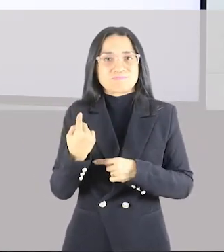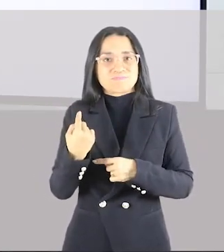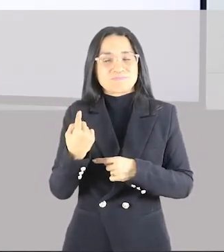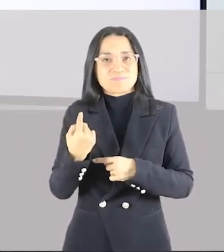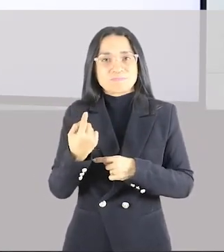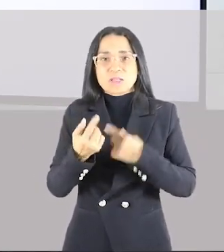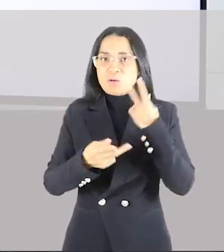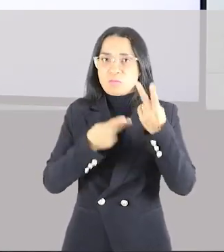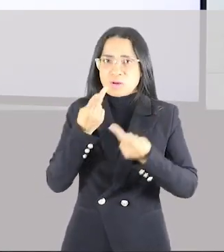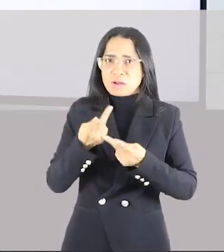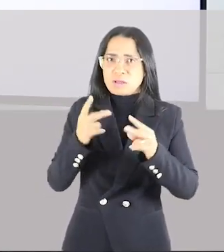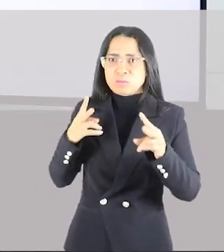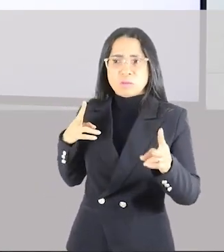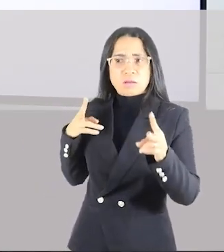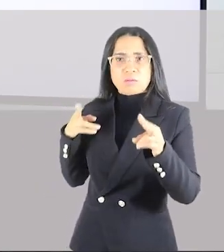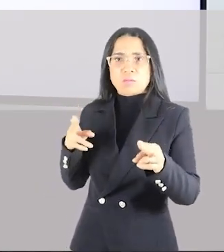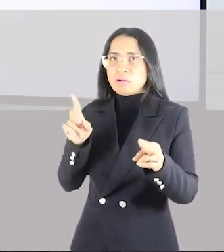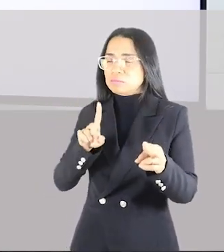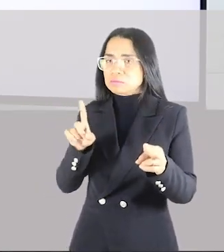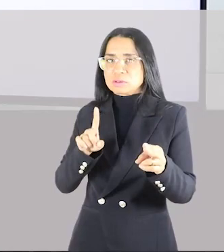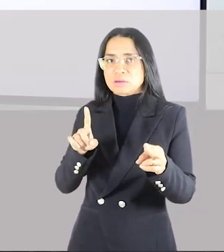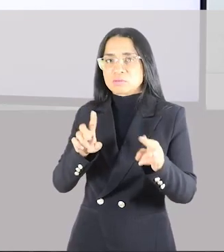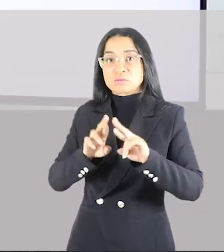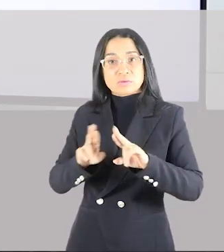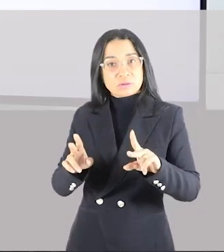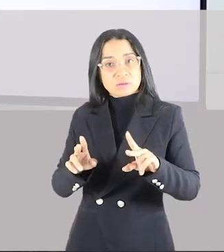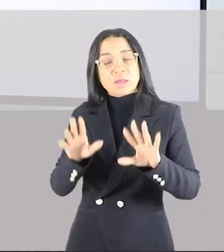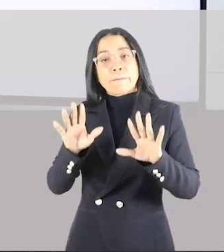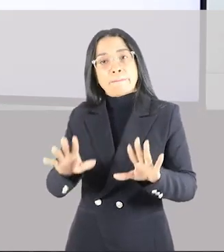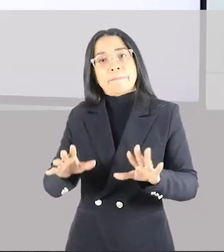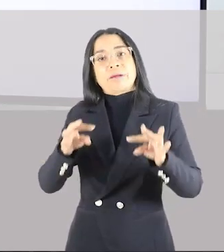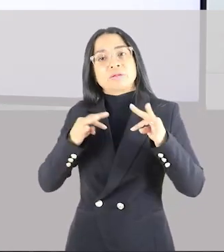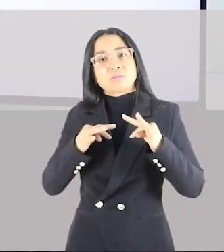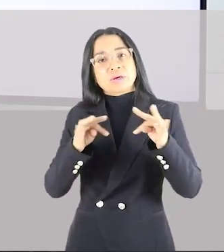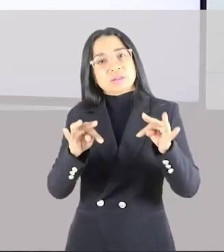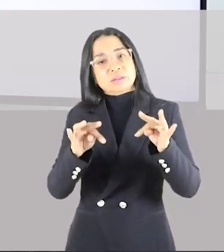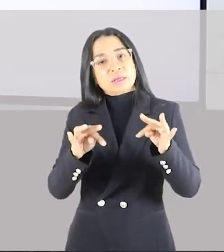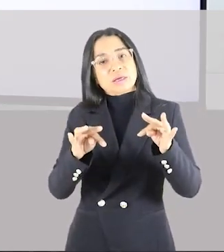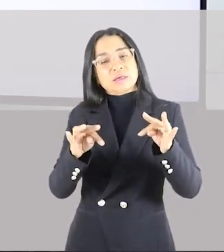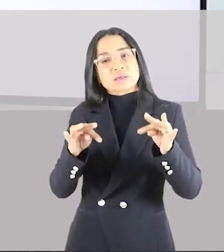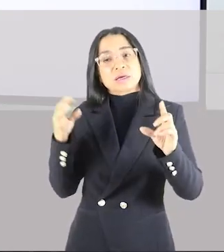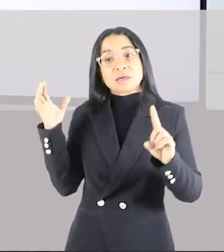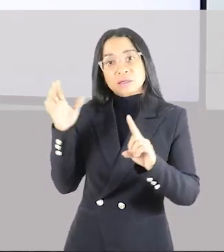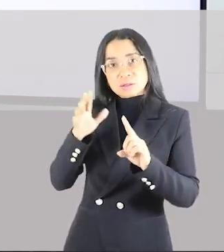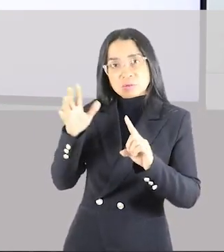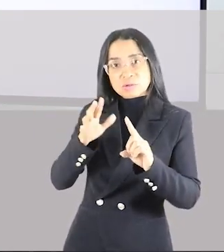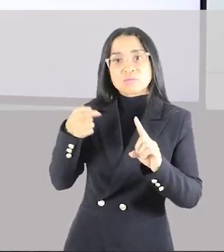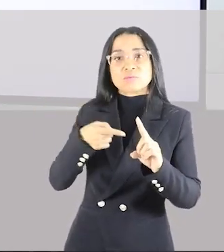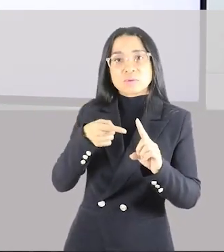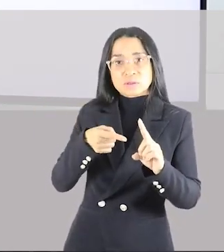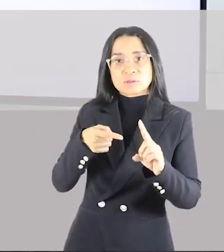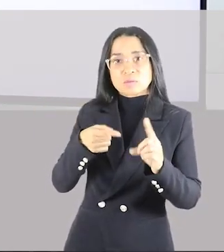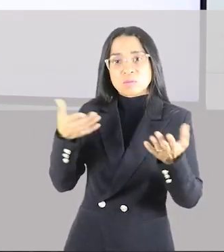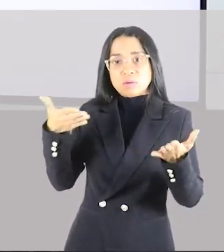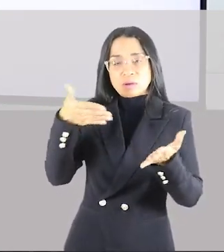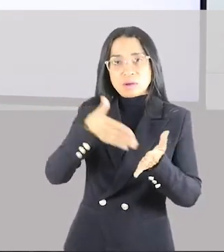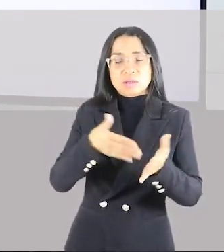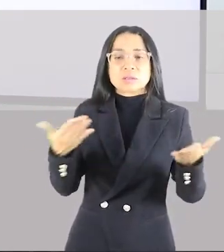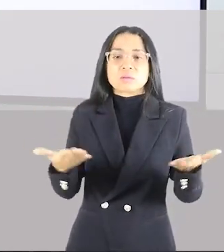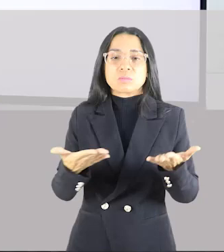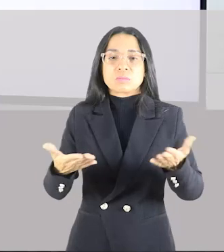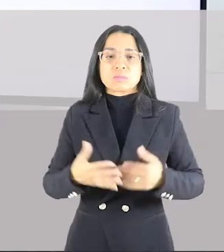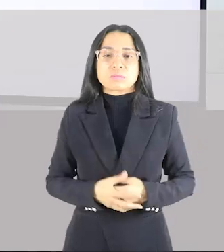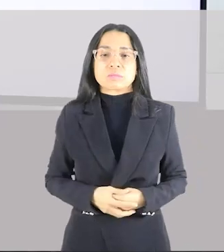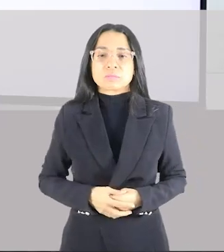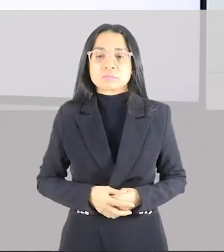falando que é uma técnica que com certeza passou ao tempo, ao largo dos anos e milhares de anos e chegou até os nossos